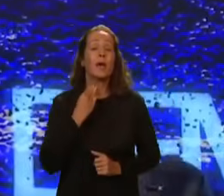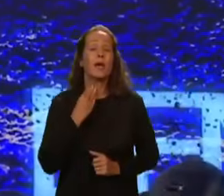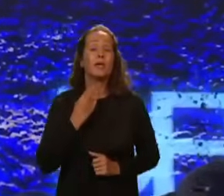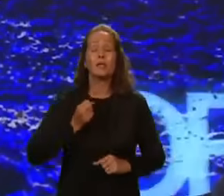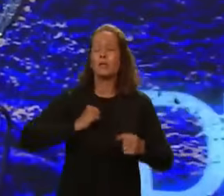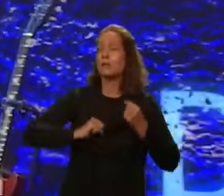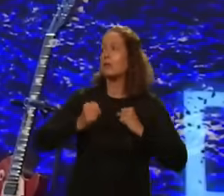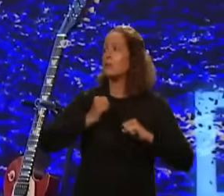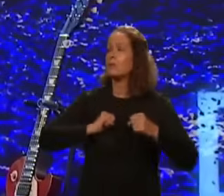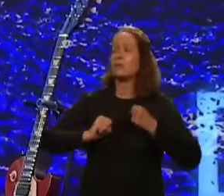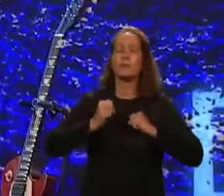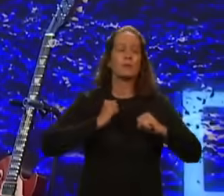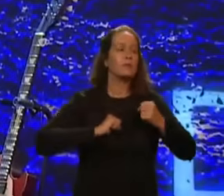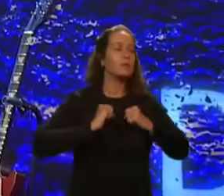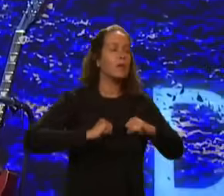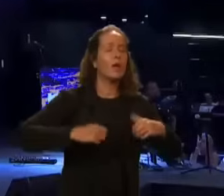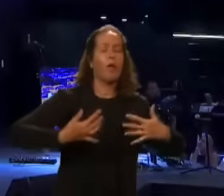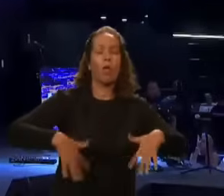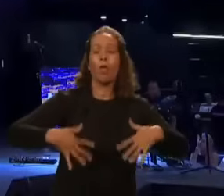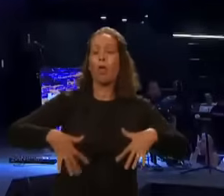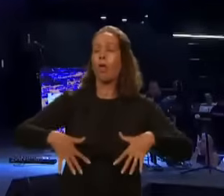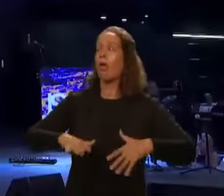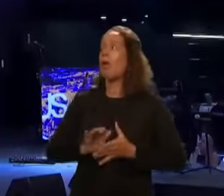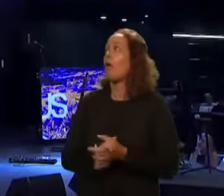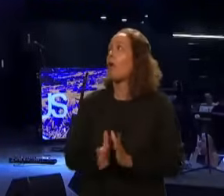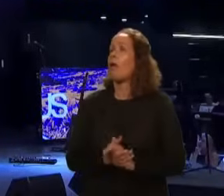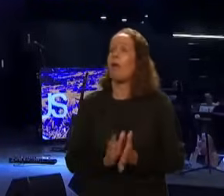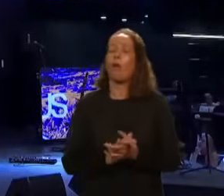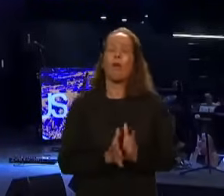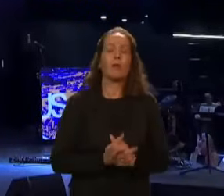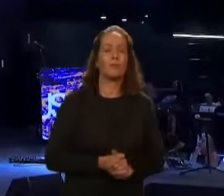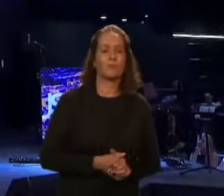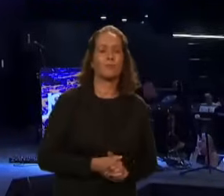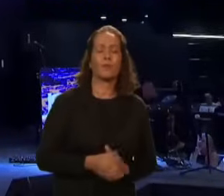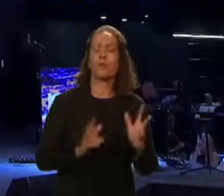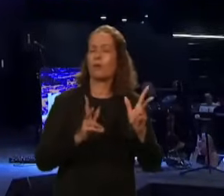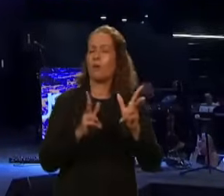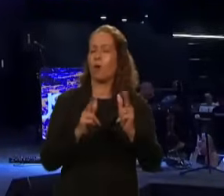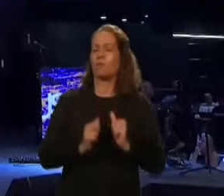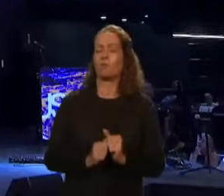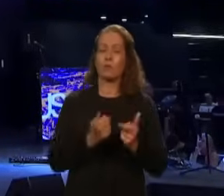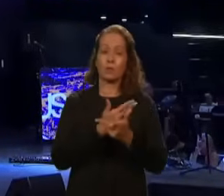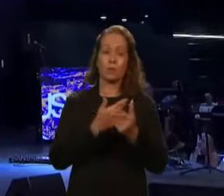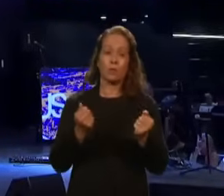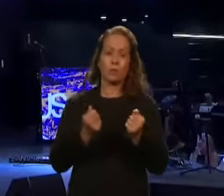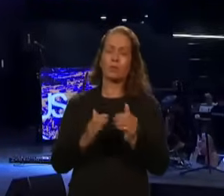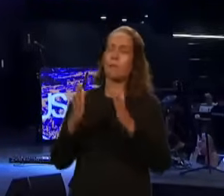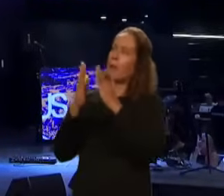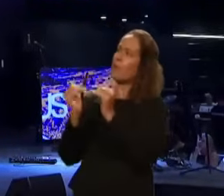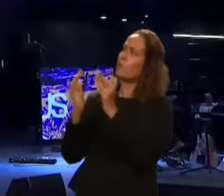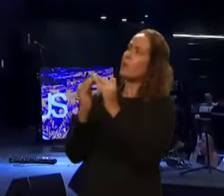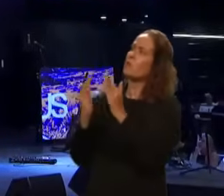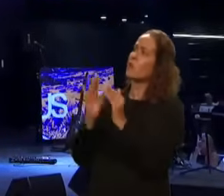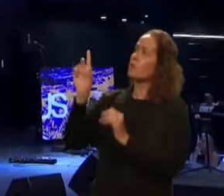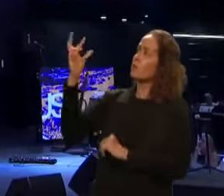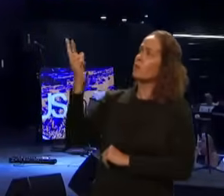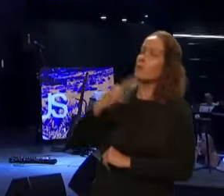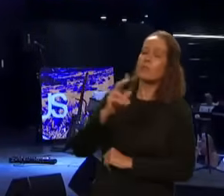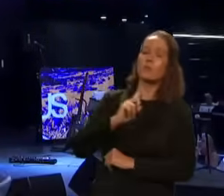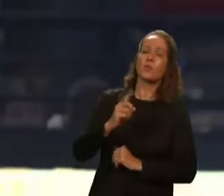Ansiosa. As coisas começam a não acontecer como nós pedimos para Deus. Deus começa a demorar e nós começamos: ai meu Deus, ai